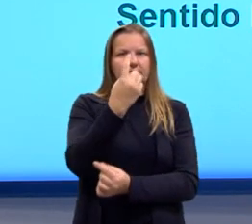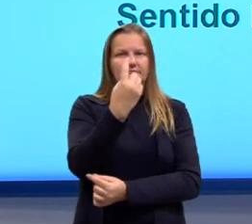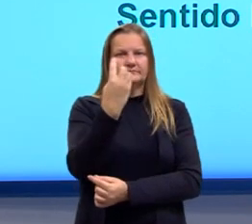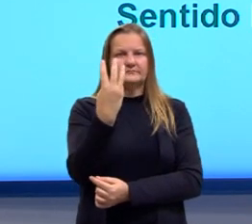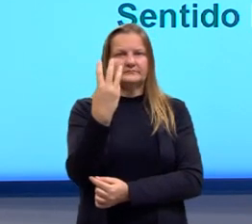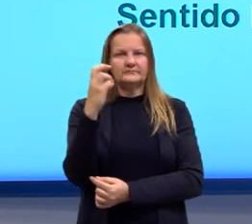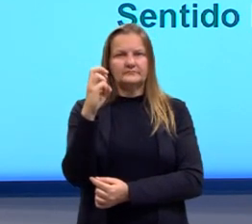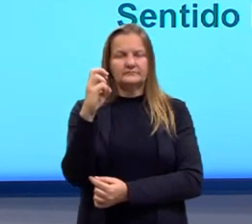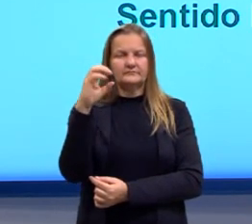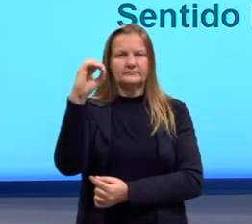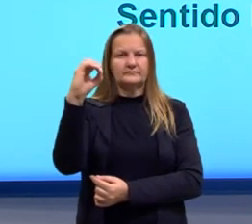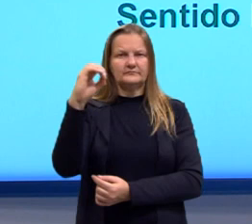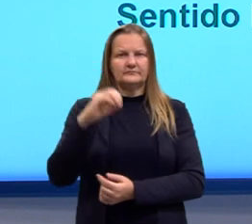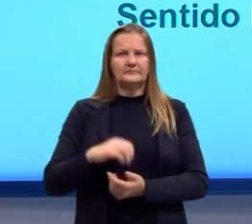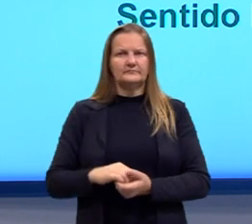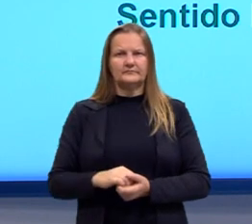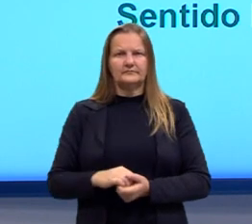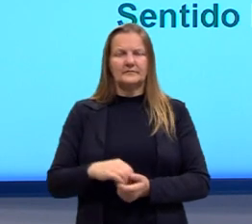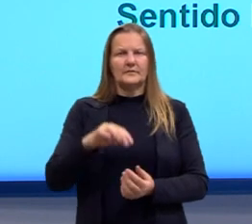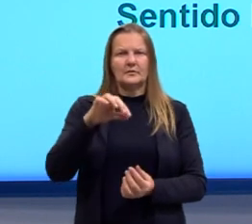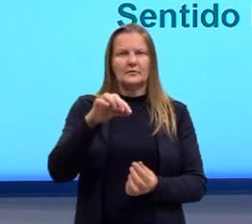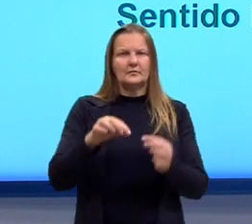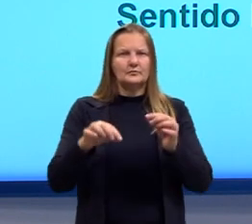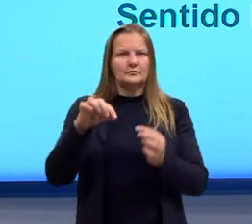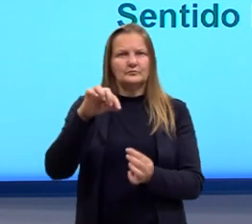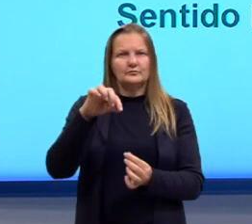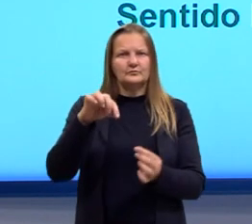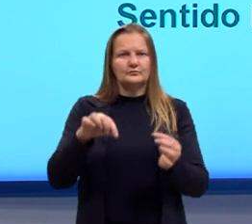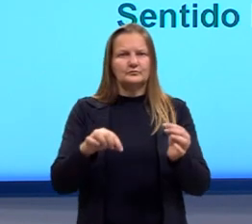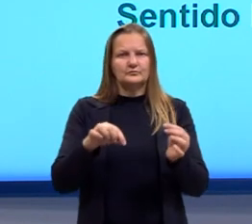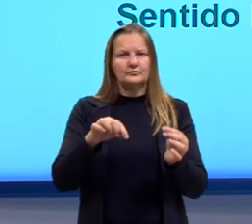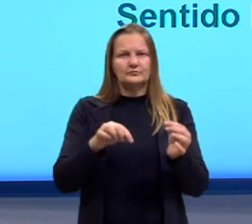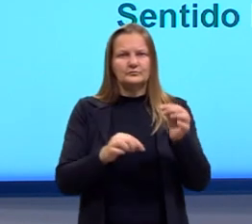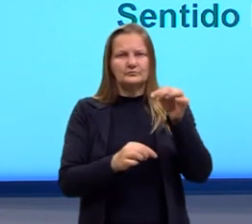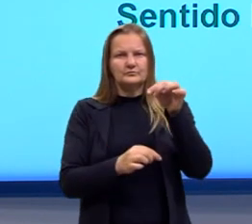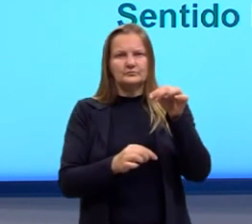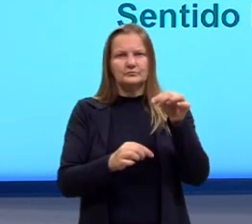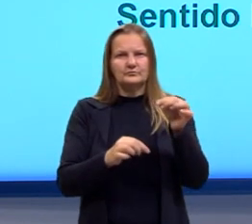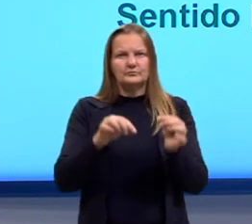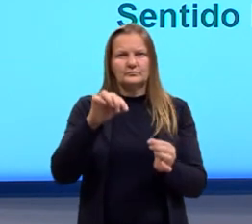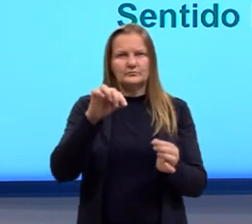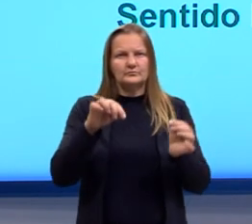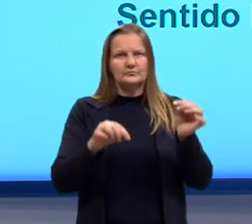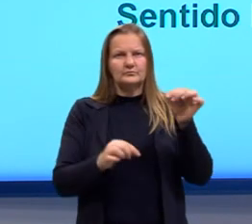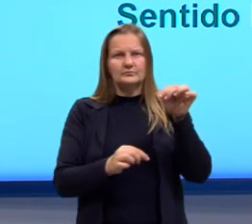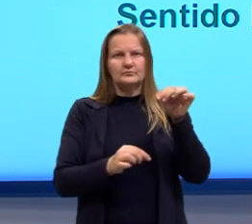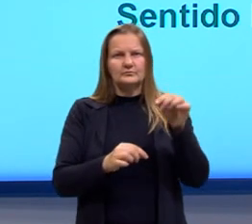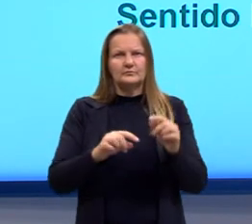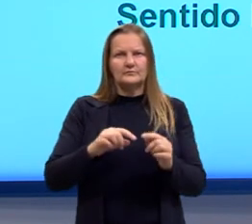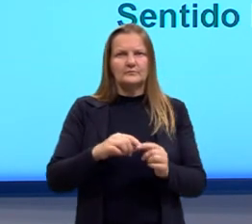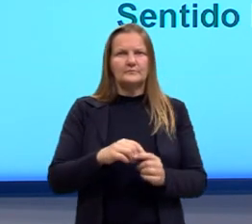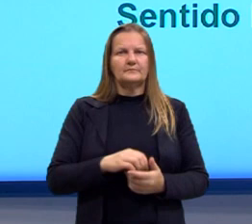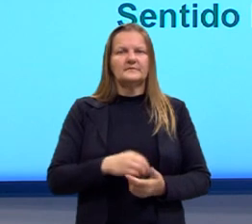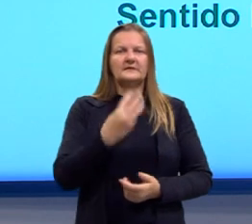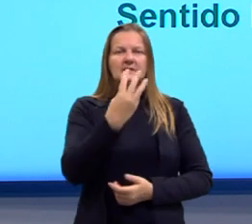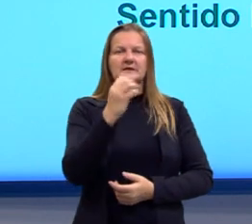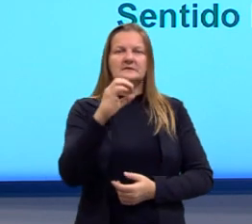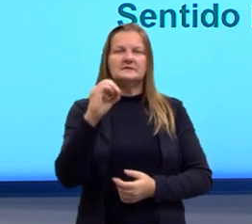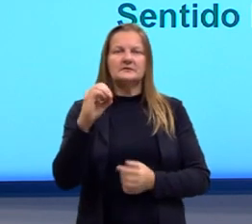135 graus agora em sentido horário então nós voltaríamos então podemos subtrair